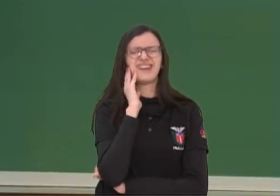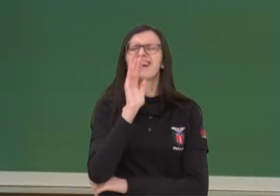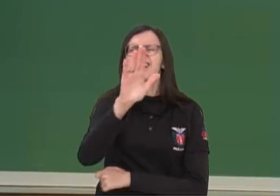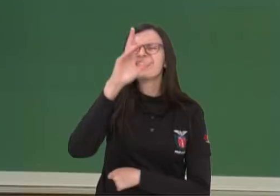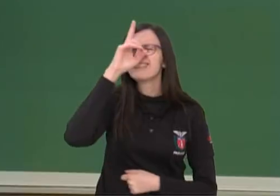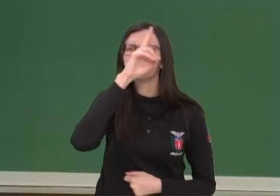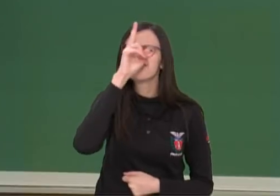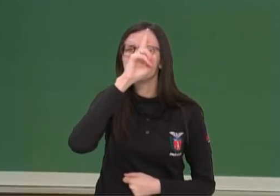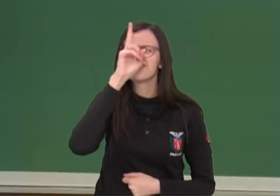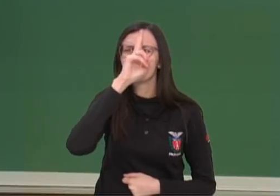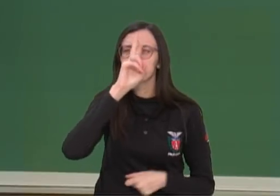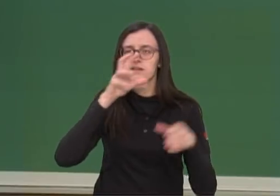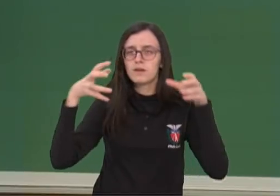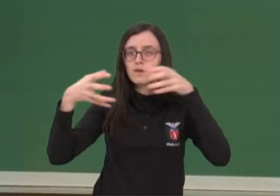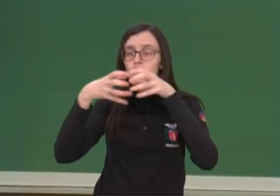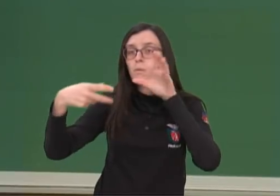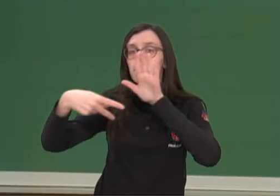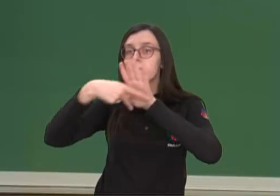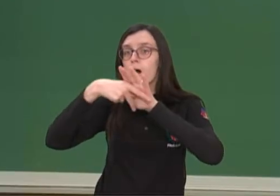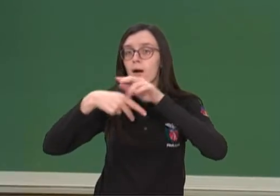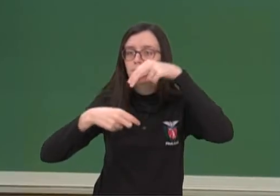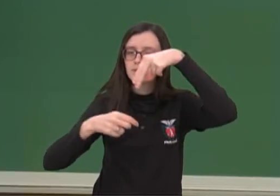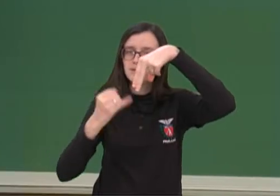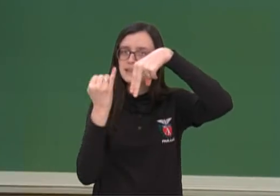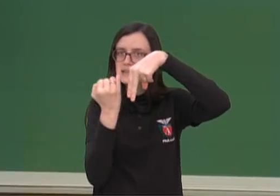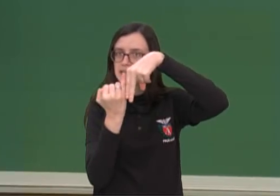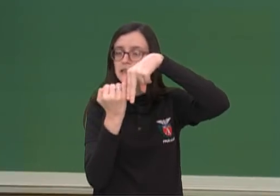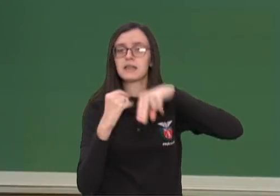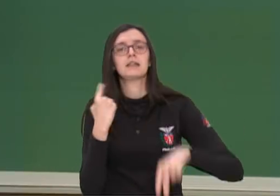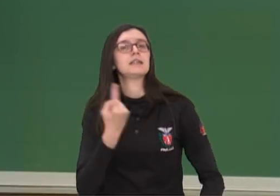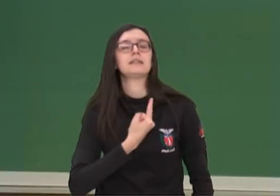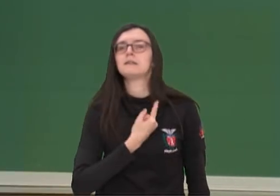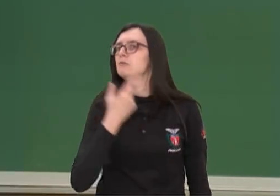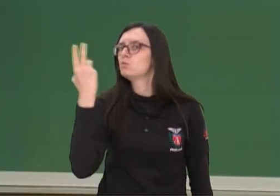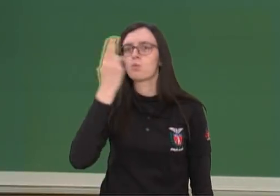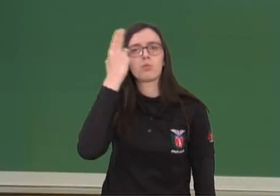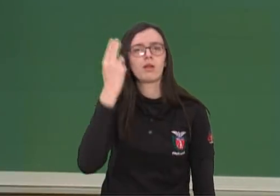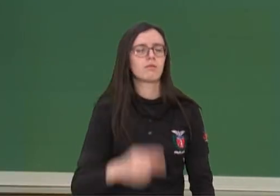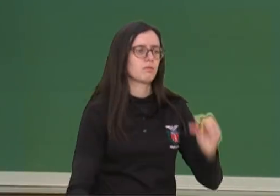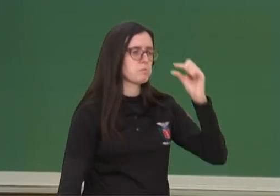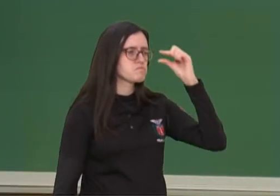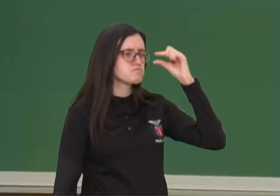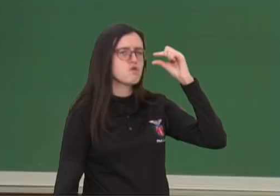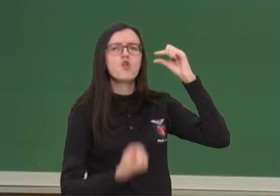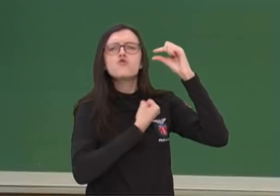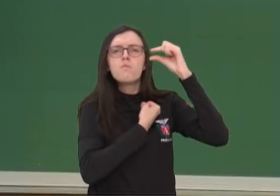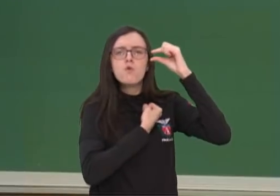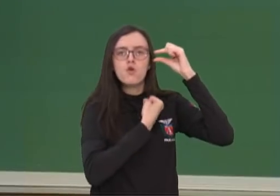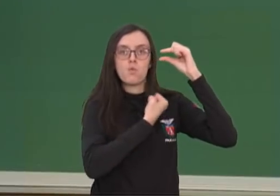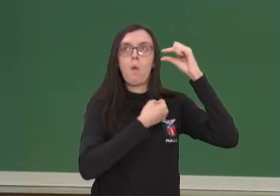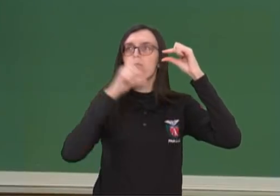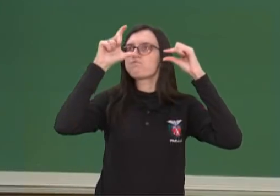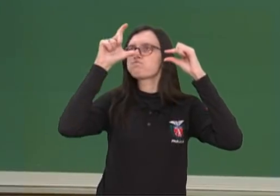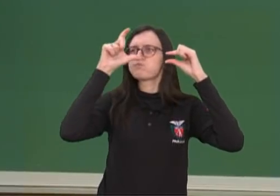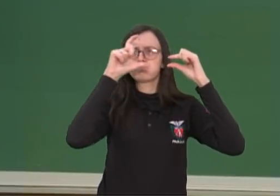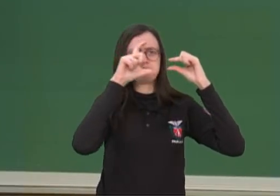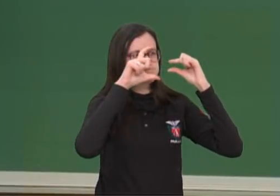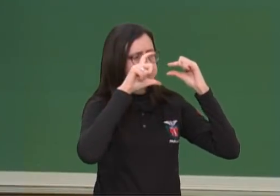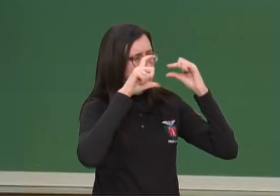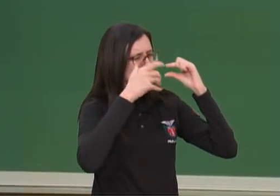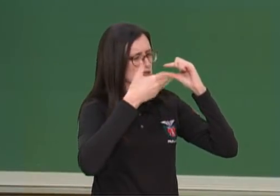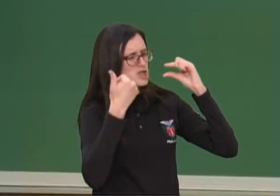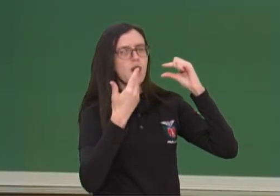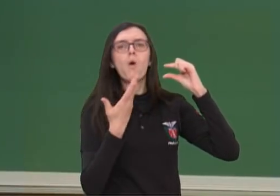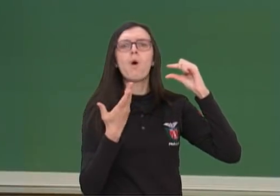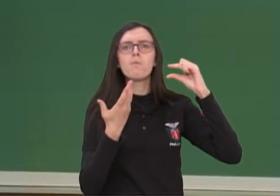Lembra? No conjunto dos números naturais, a gente não consegue subtrair um número maior de um menor. Então, aqui a gente